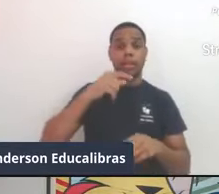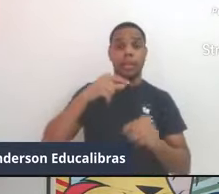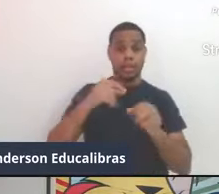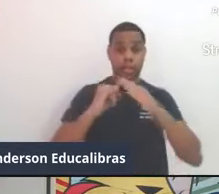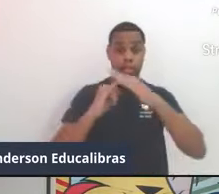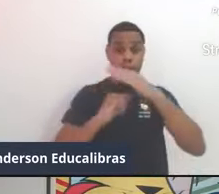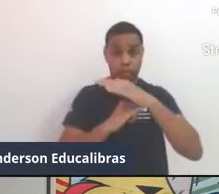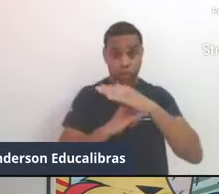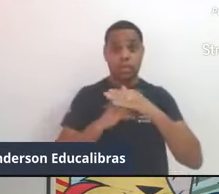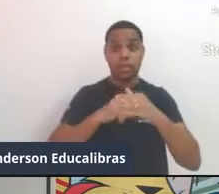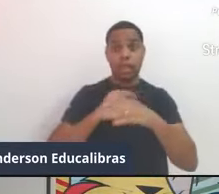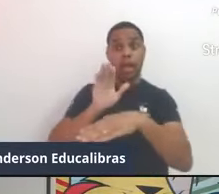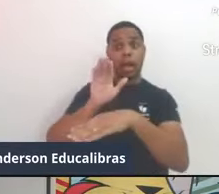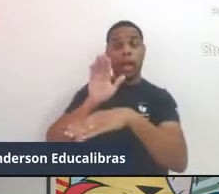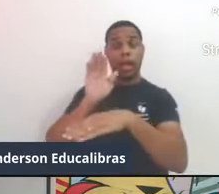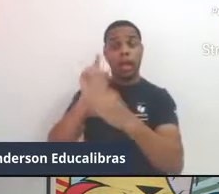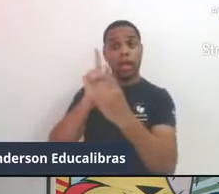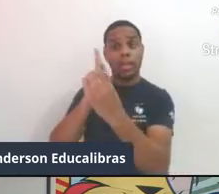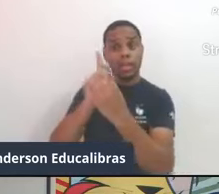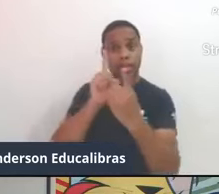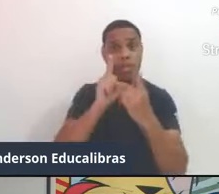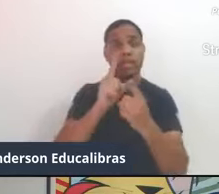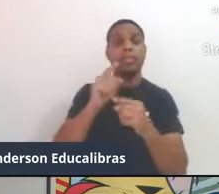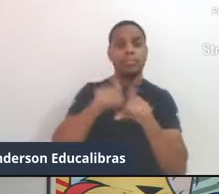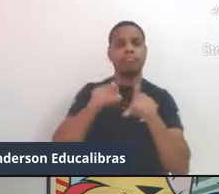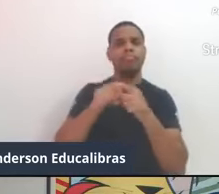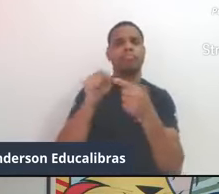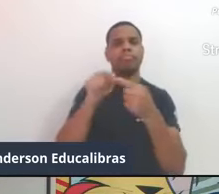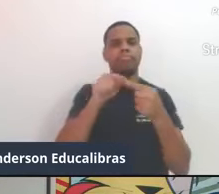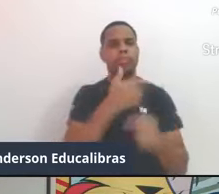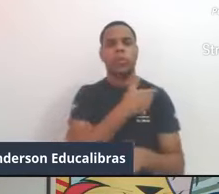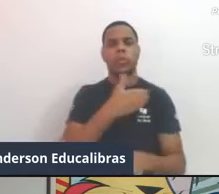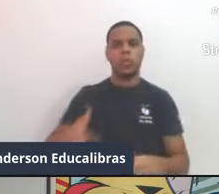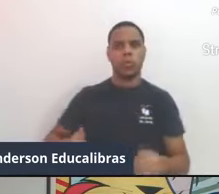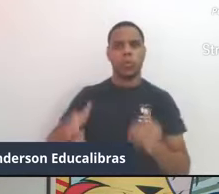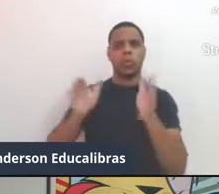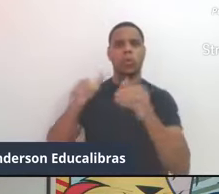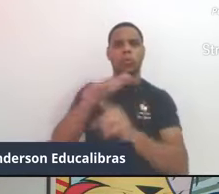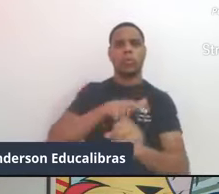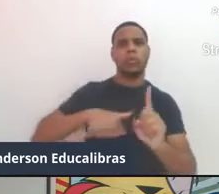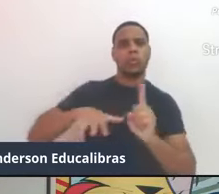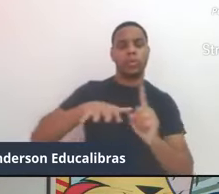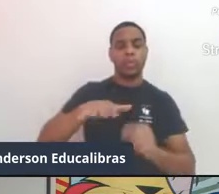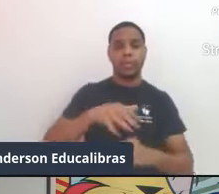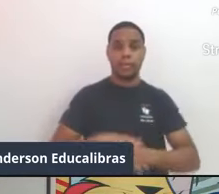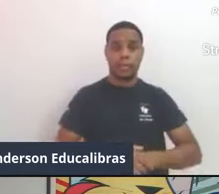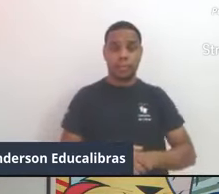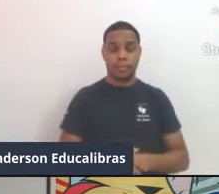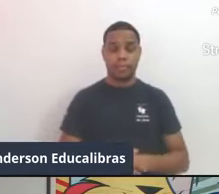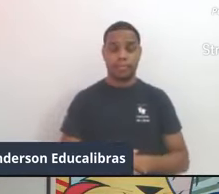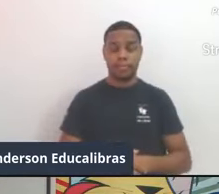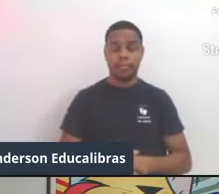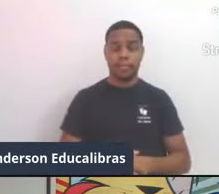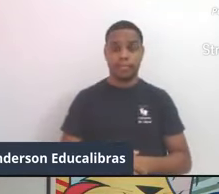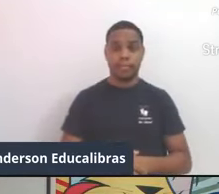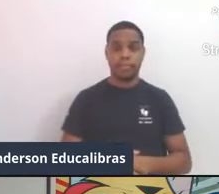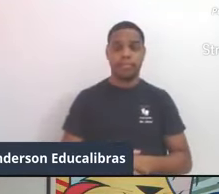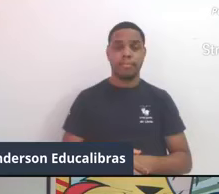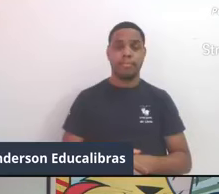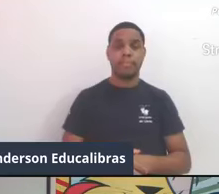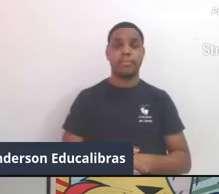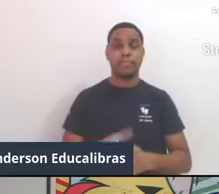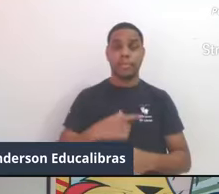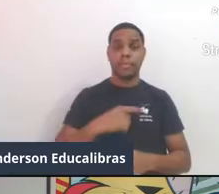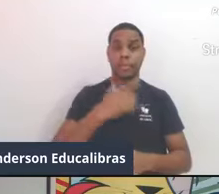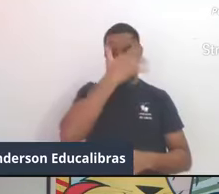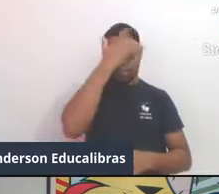que atende o interesse público. Nós somos voltados para o interesse público, para a clientela específica nossa, para a clientela